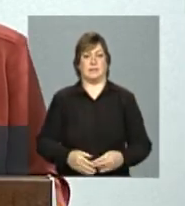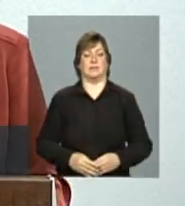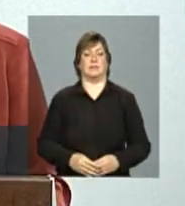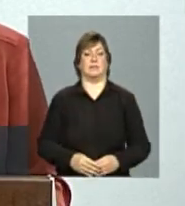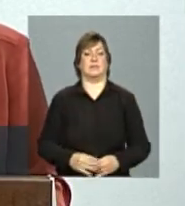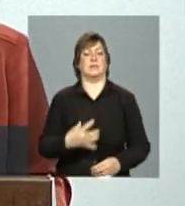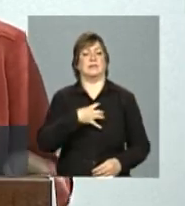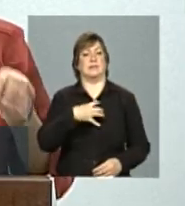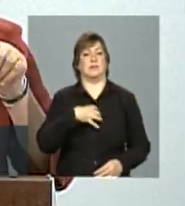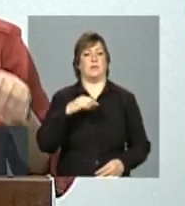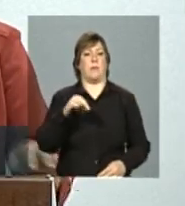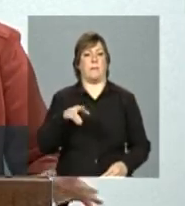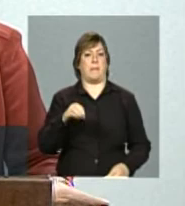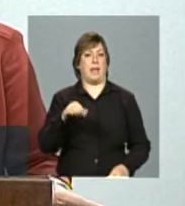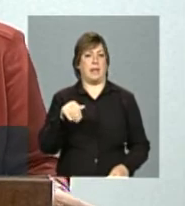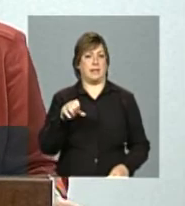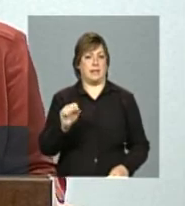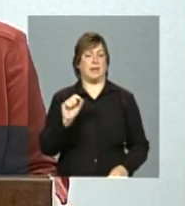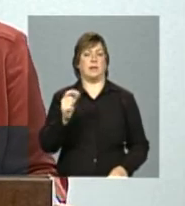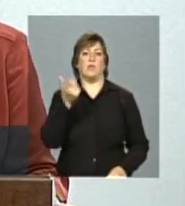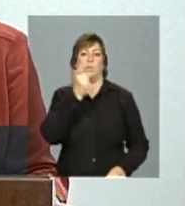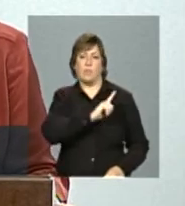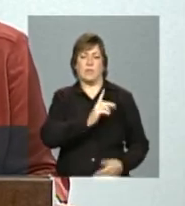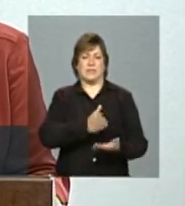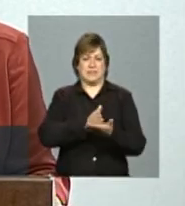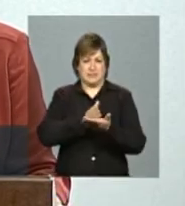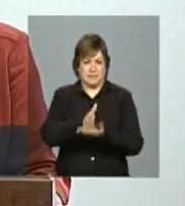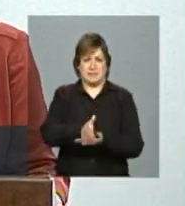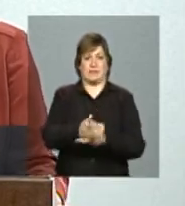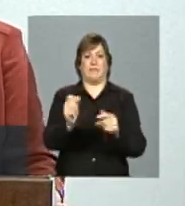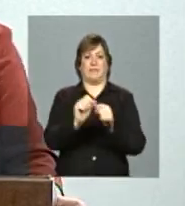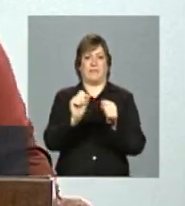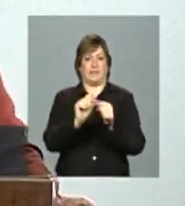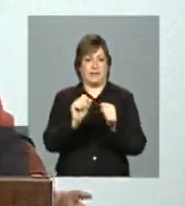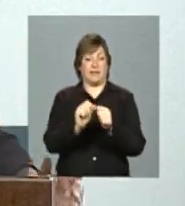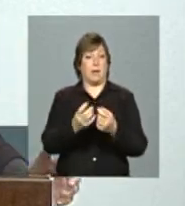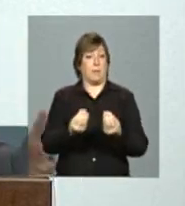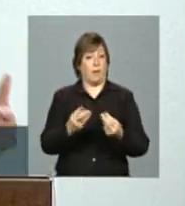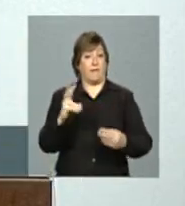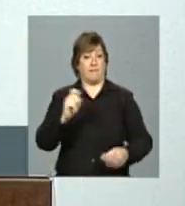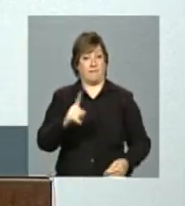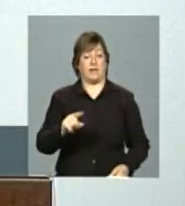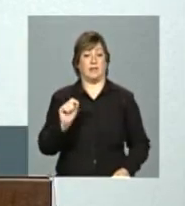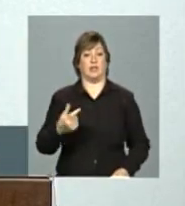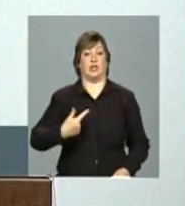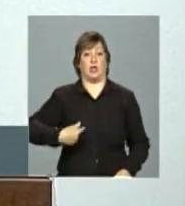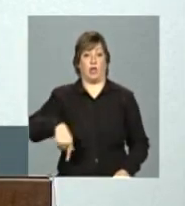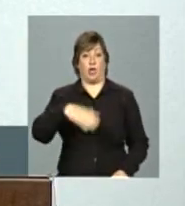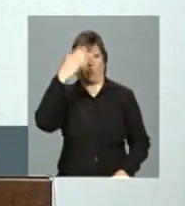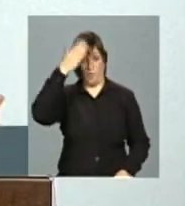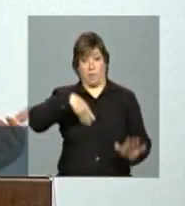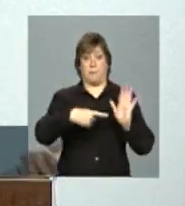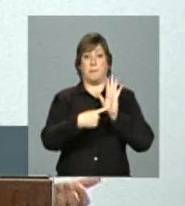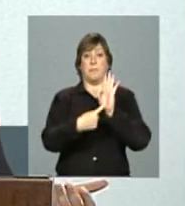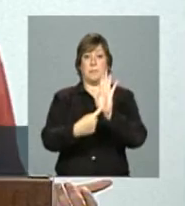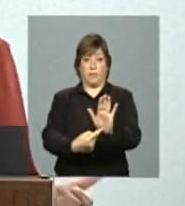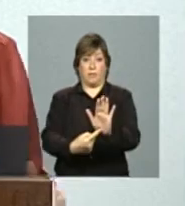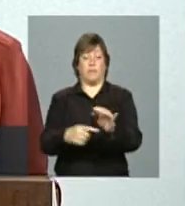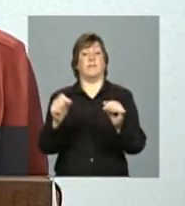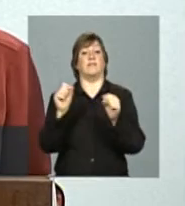de metas a serem perseguidas e realizadas muitas vezes como nós provamos